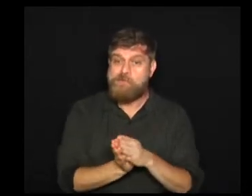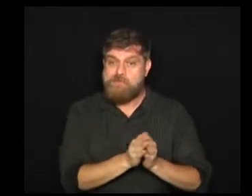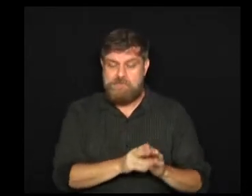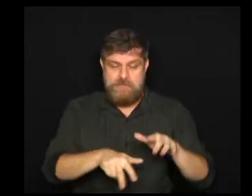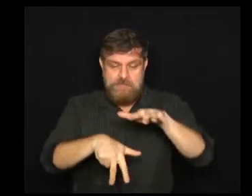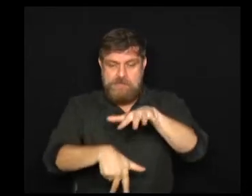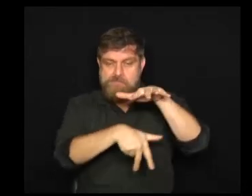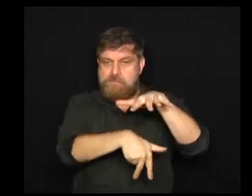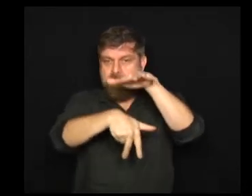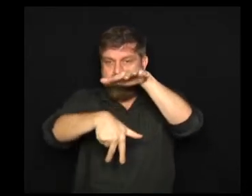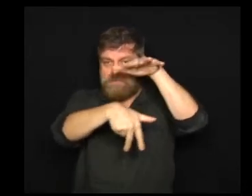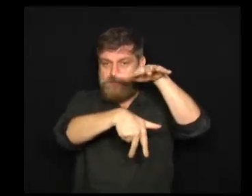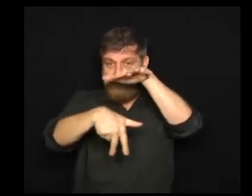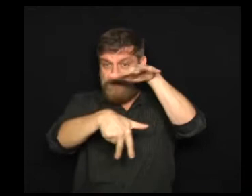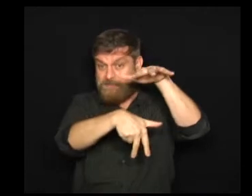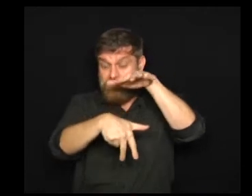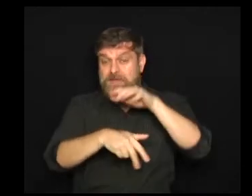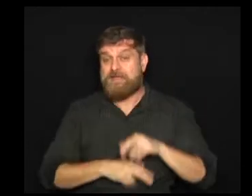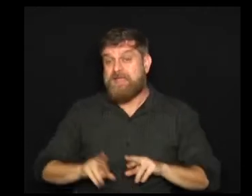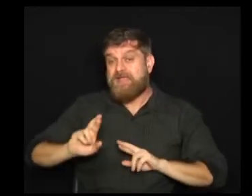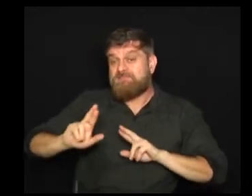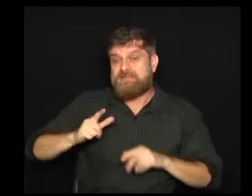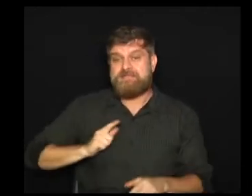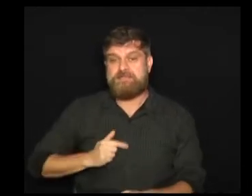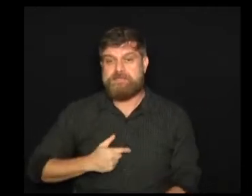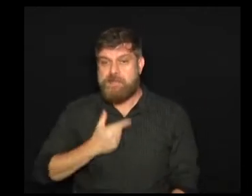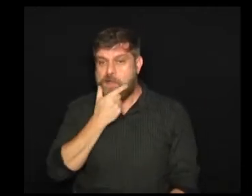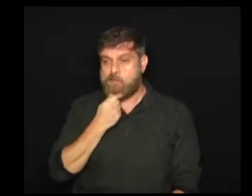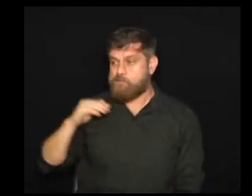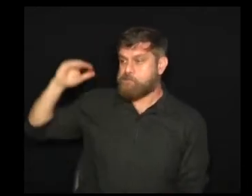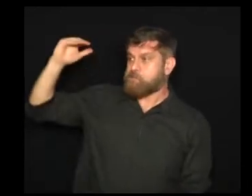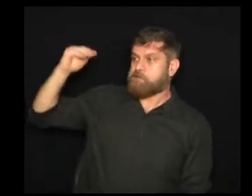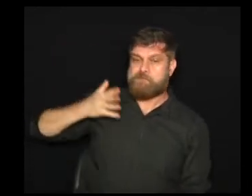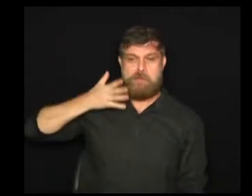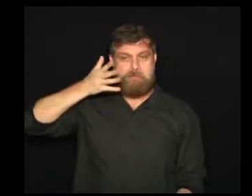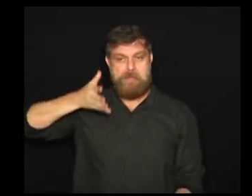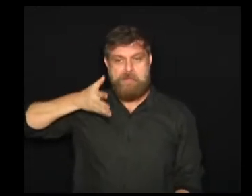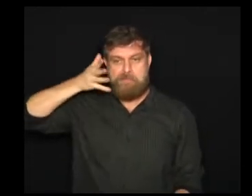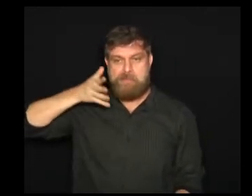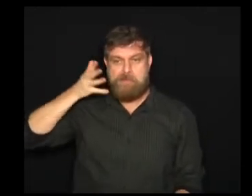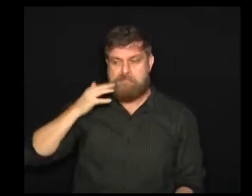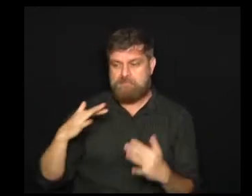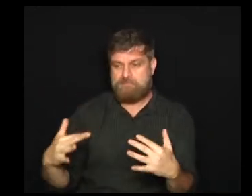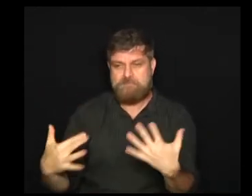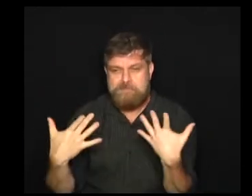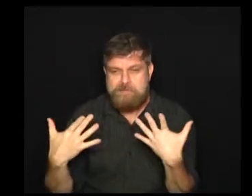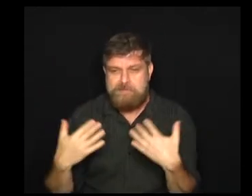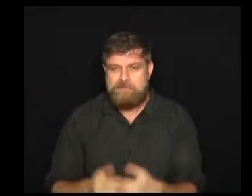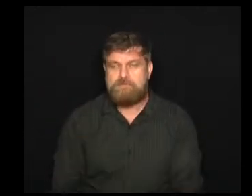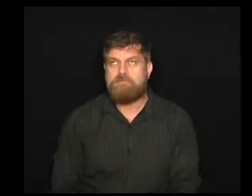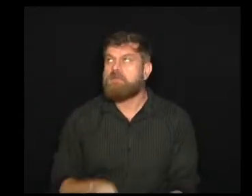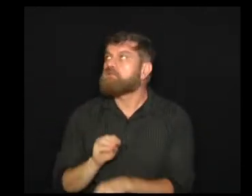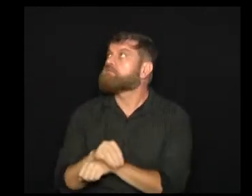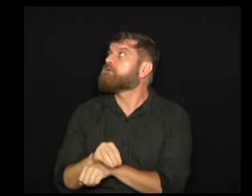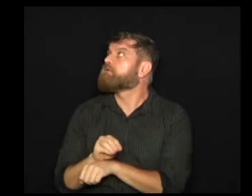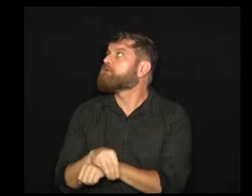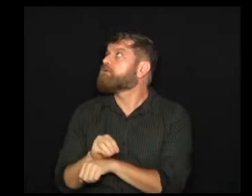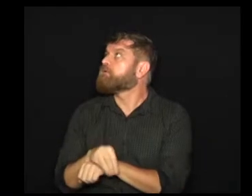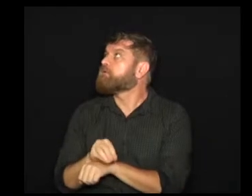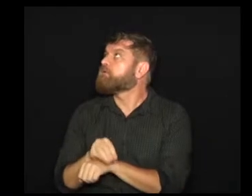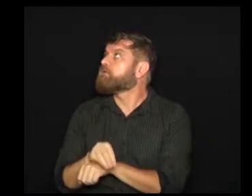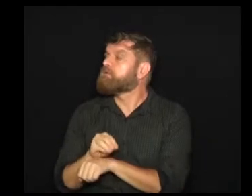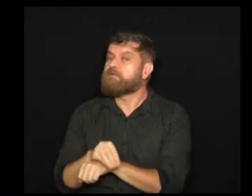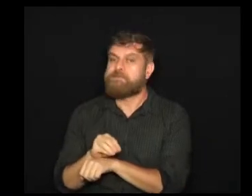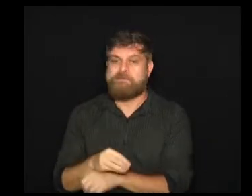por exemplo, um adulto falando e palestrando para as crianças. Elas não vão absorver tanta mensagem como tem